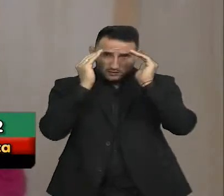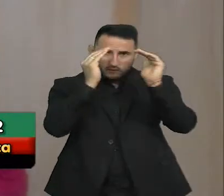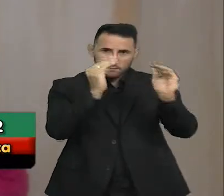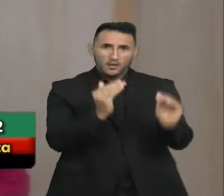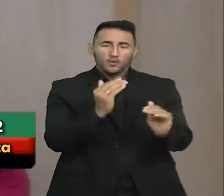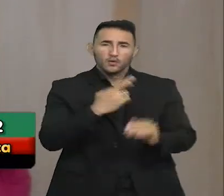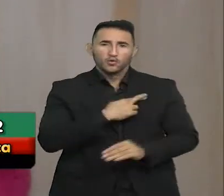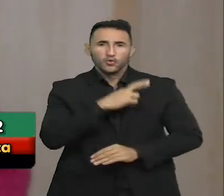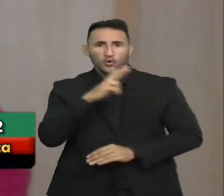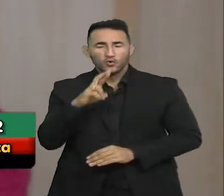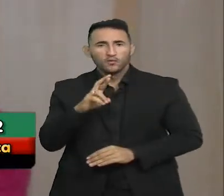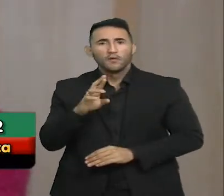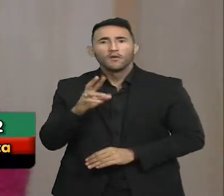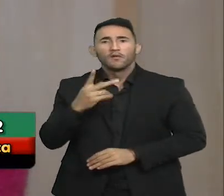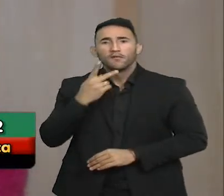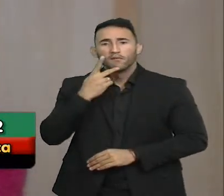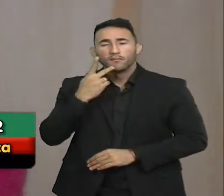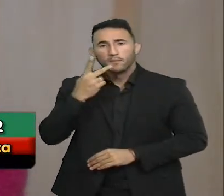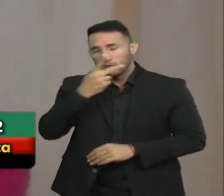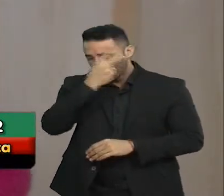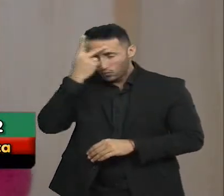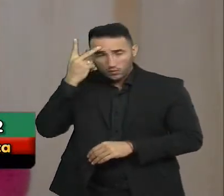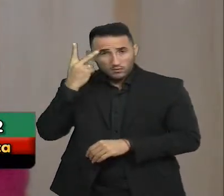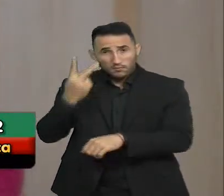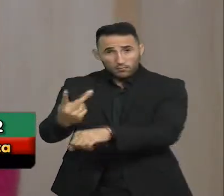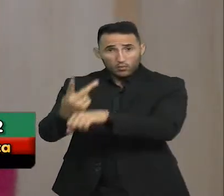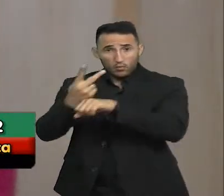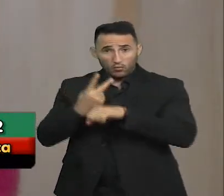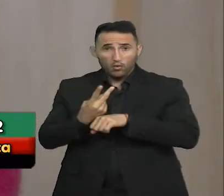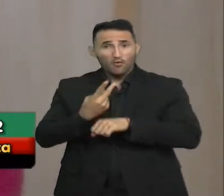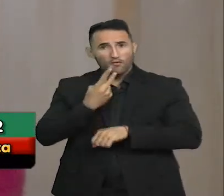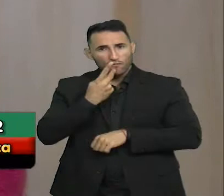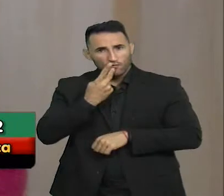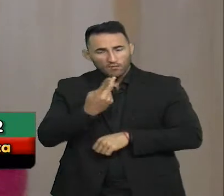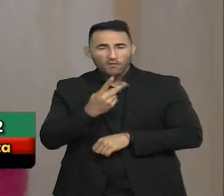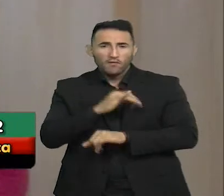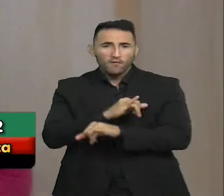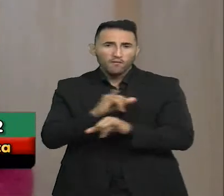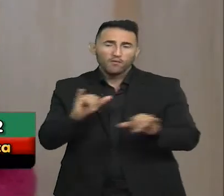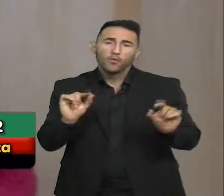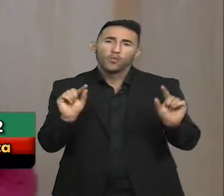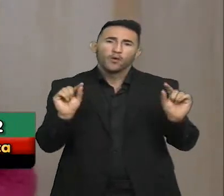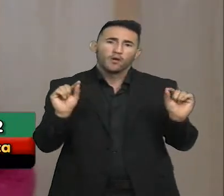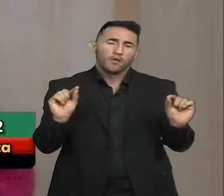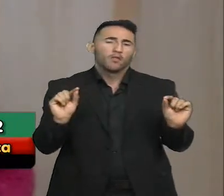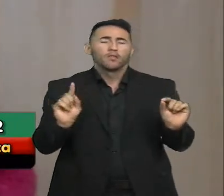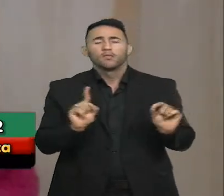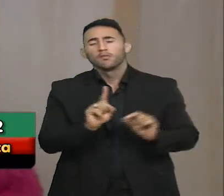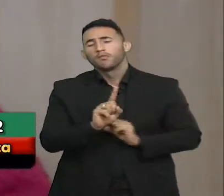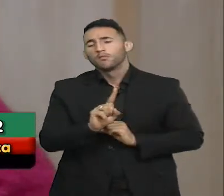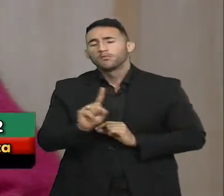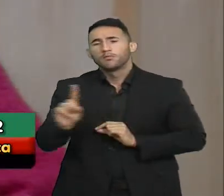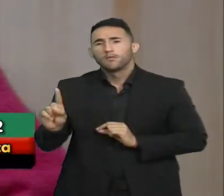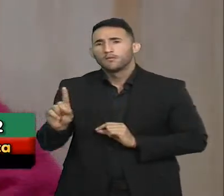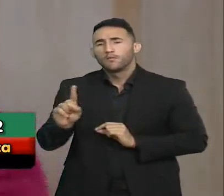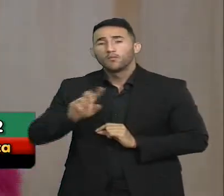não. As pessoas que nos procuraram, elas foram informadas que não seria um fórum